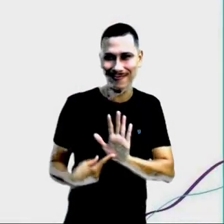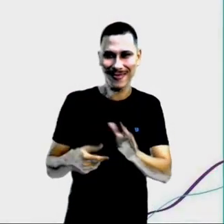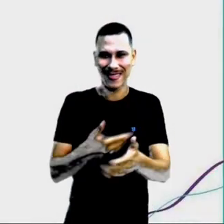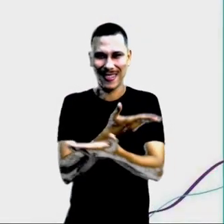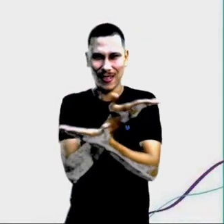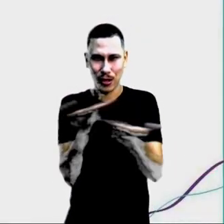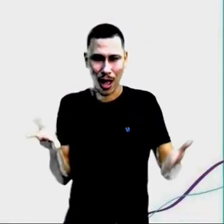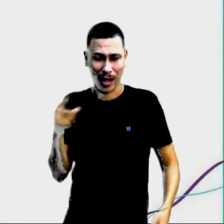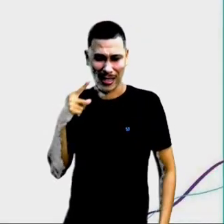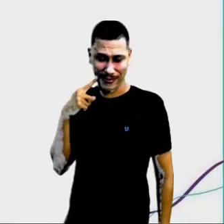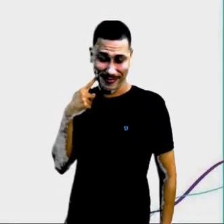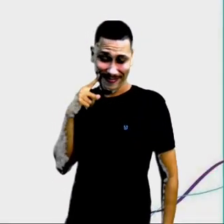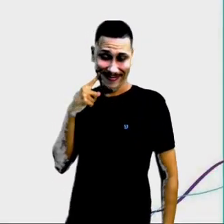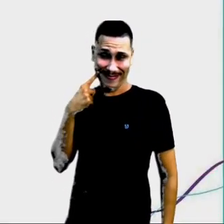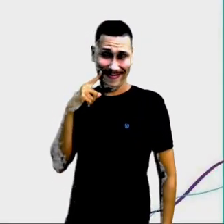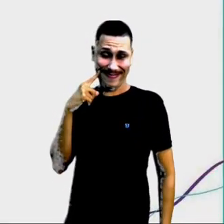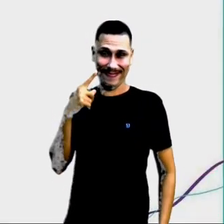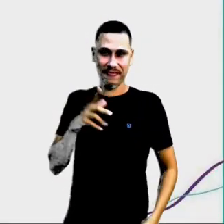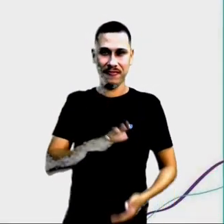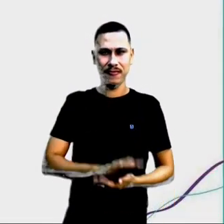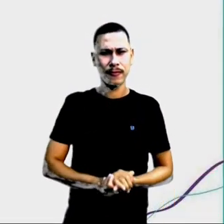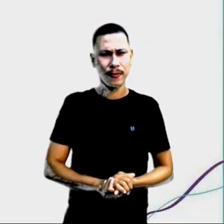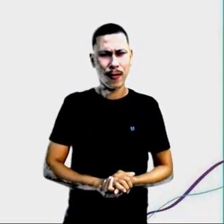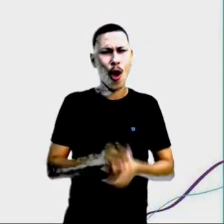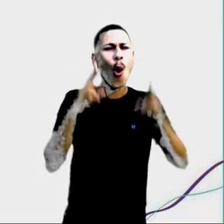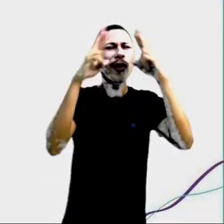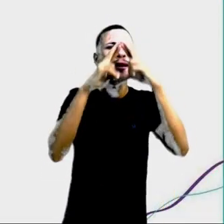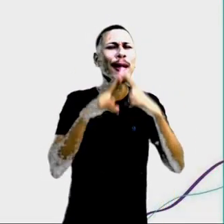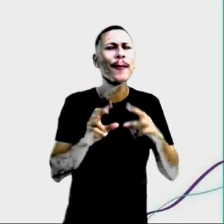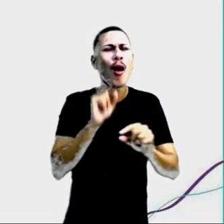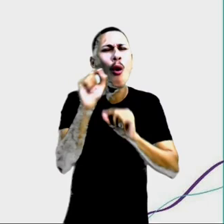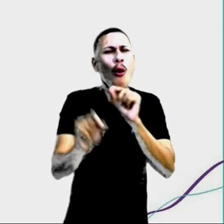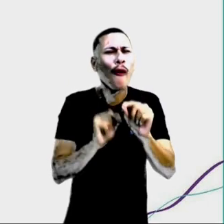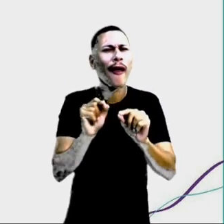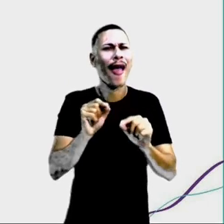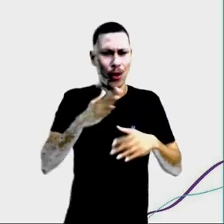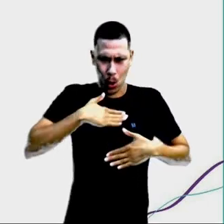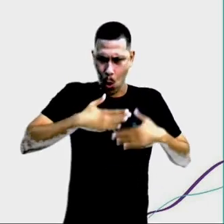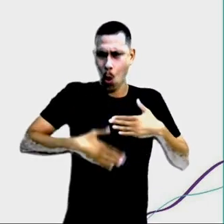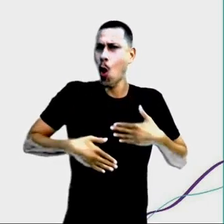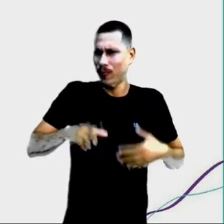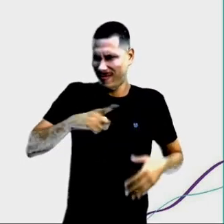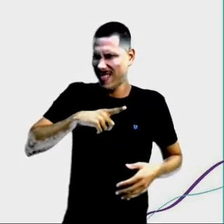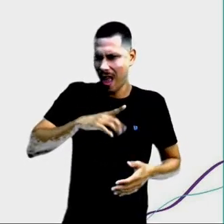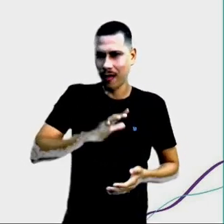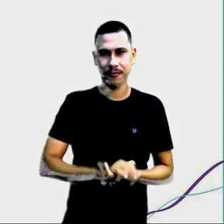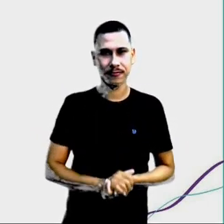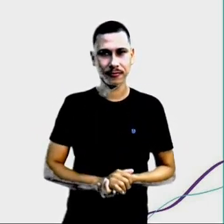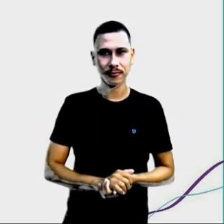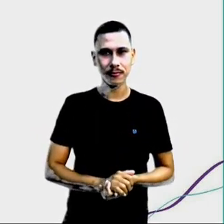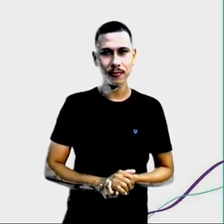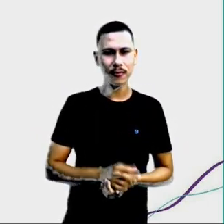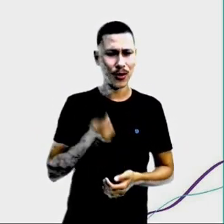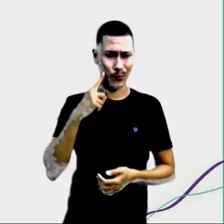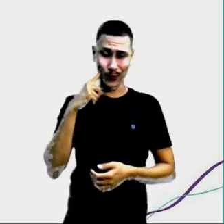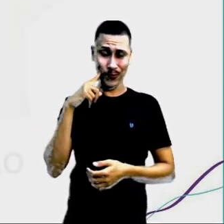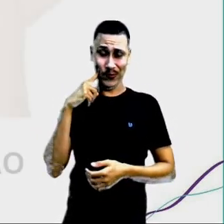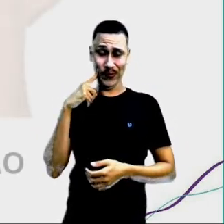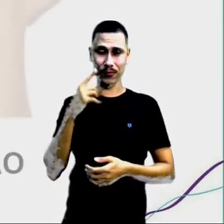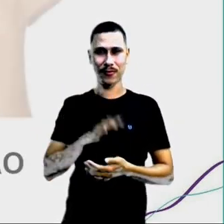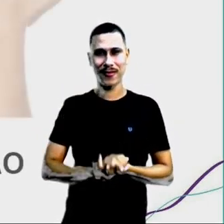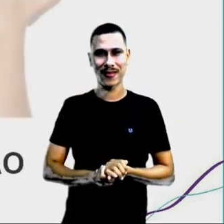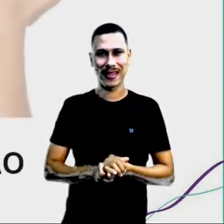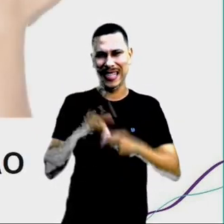um limão. O que será que rima com limão que tem no nosso corpo? Limão rima com